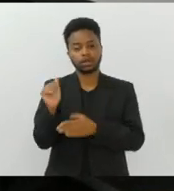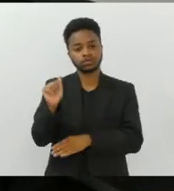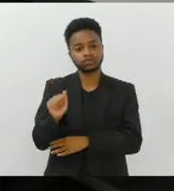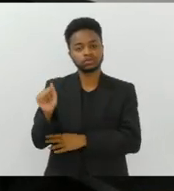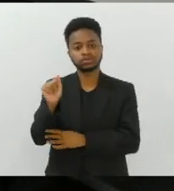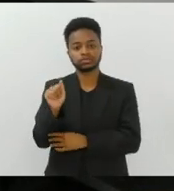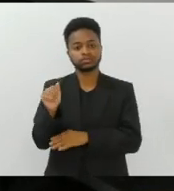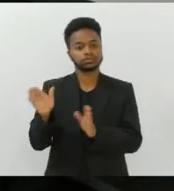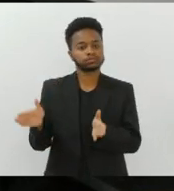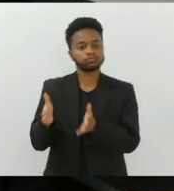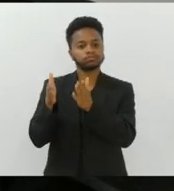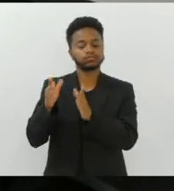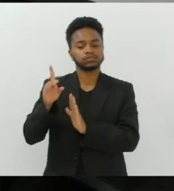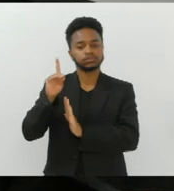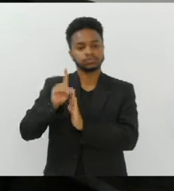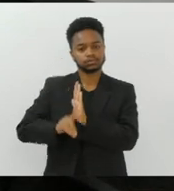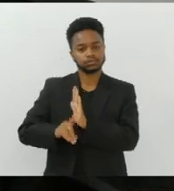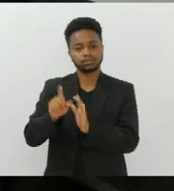de promoção dos direitos das pessoas com TEA,